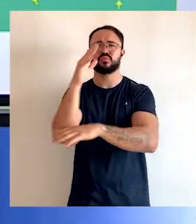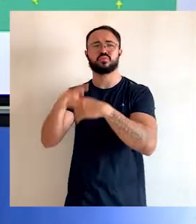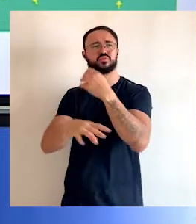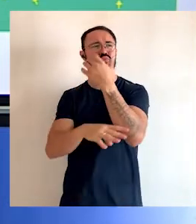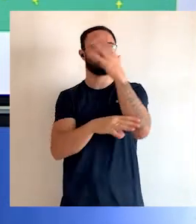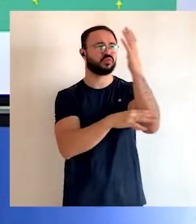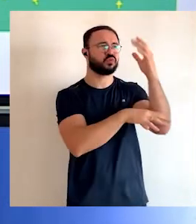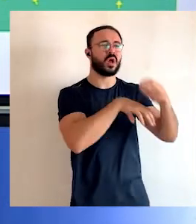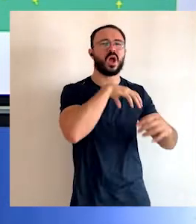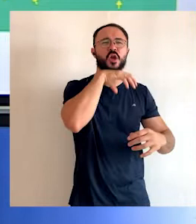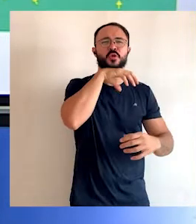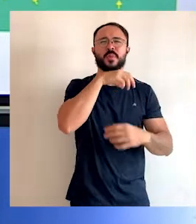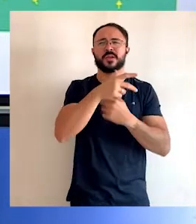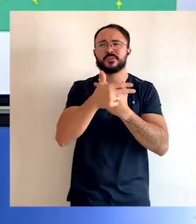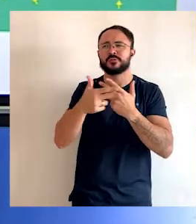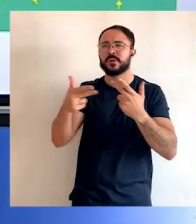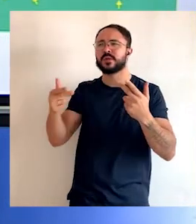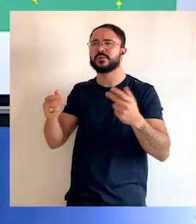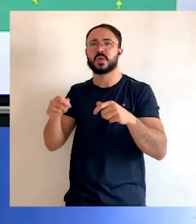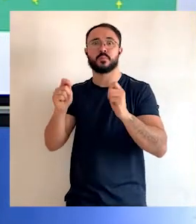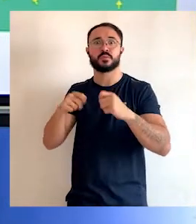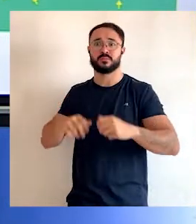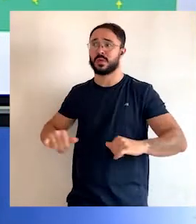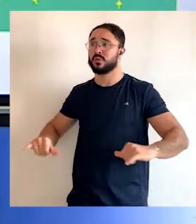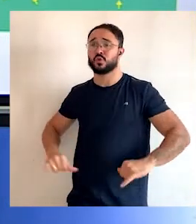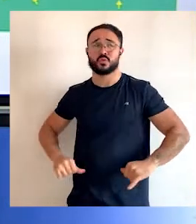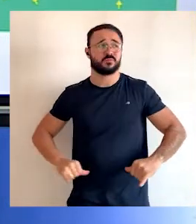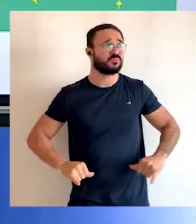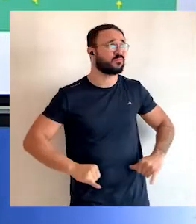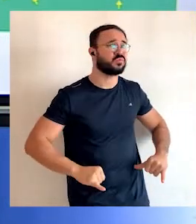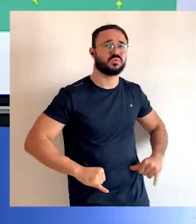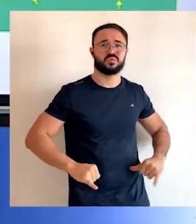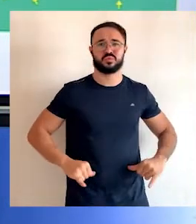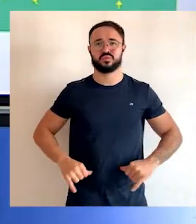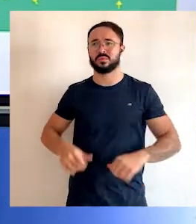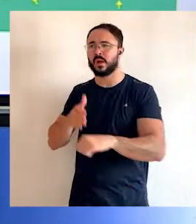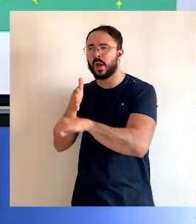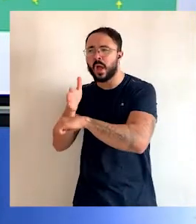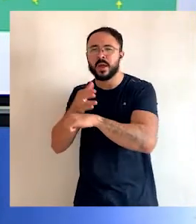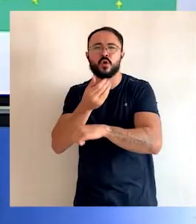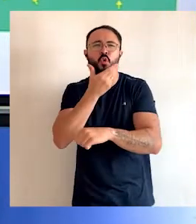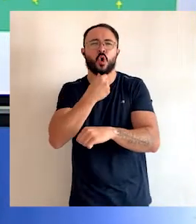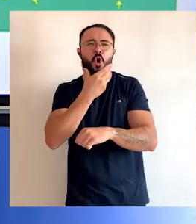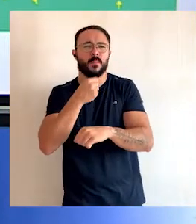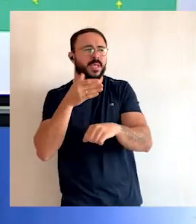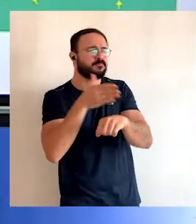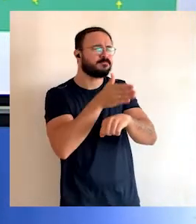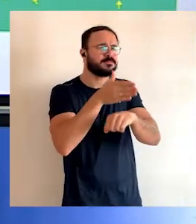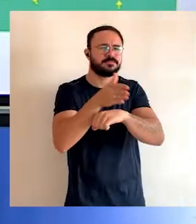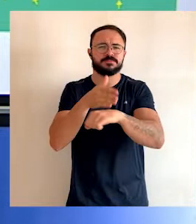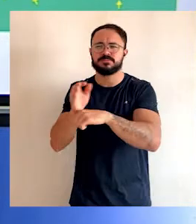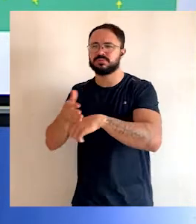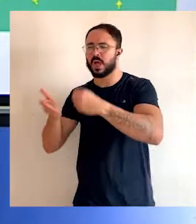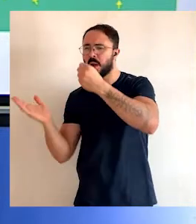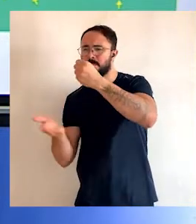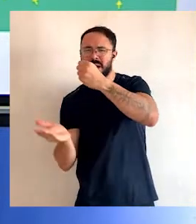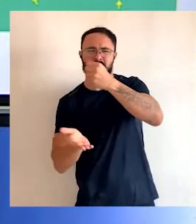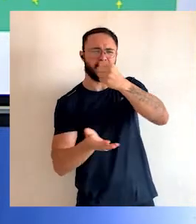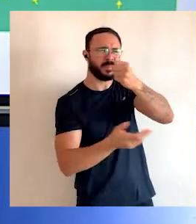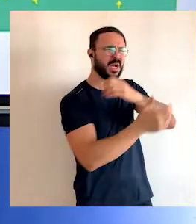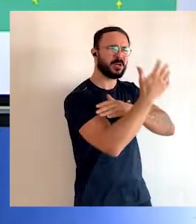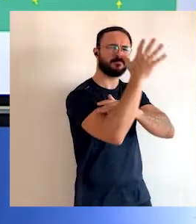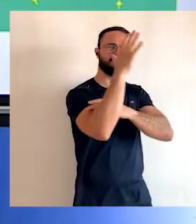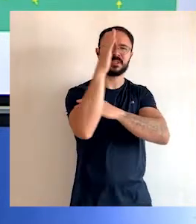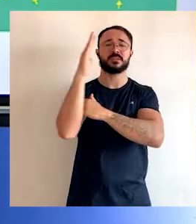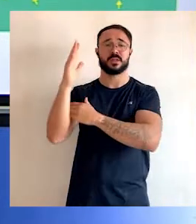nessa região estão mais suscetíveis aos fatores externos. Isso a gente fala, então, é uma característica do efeito de borda, que é um